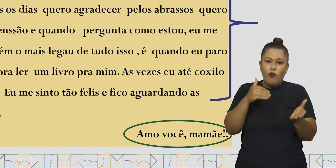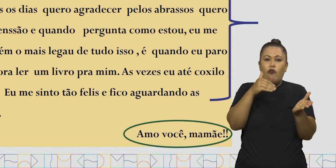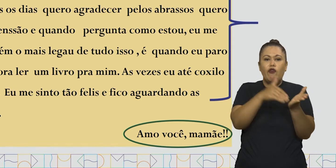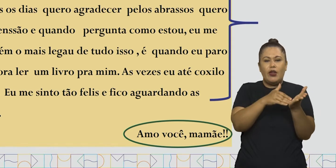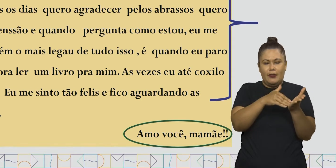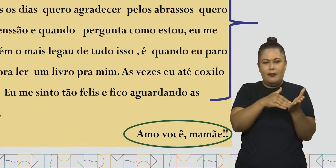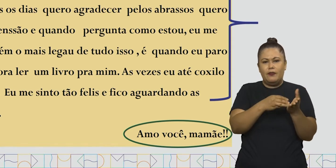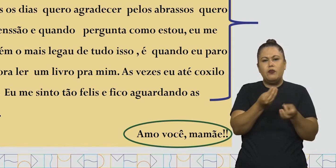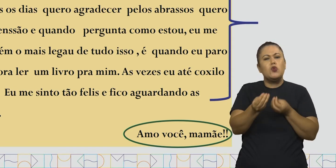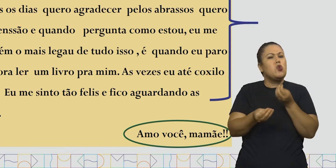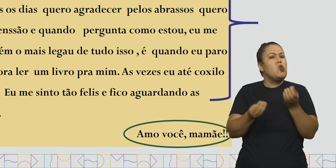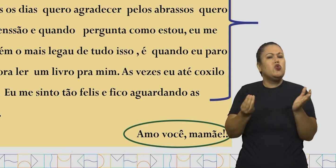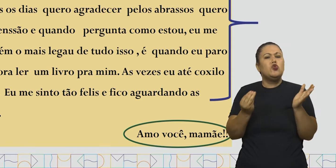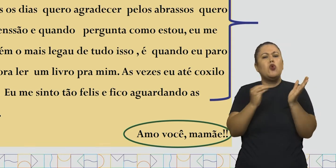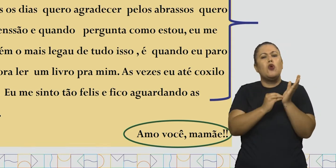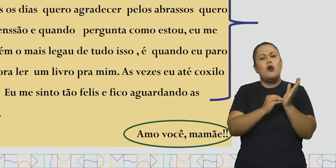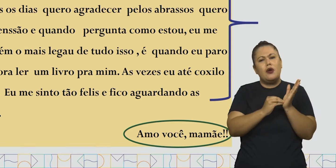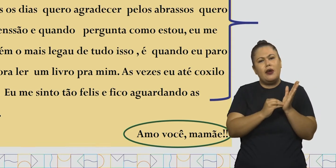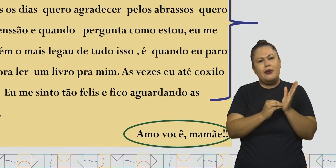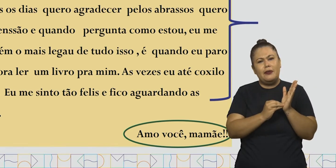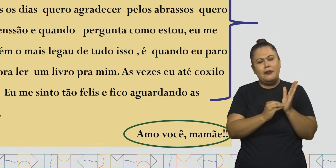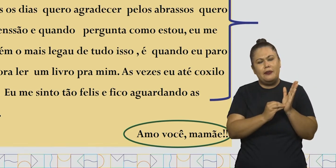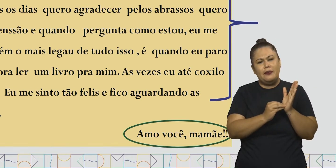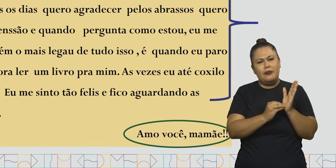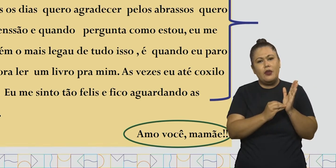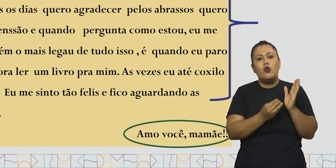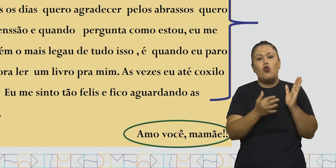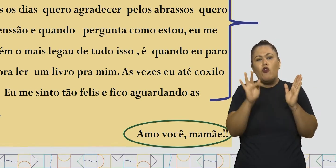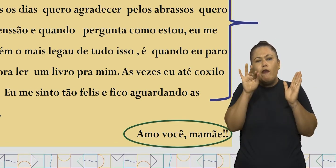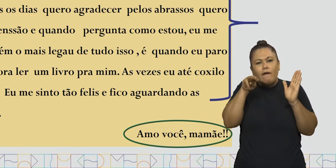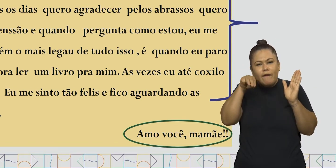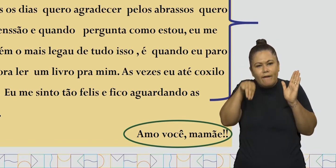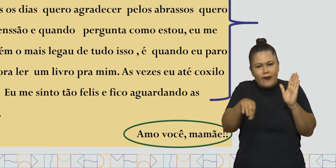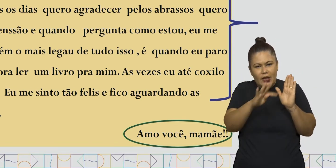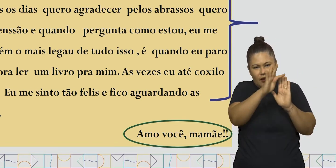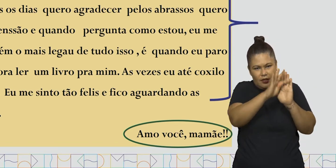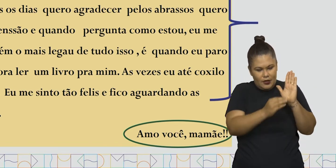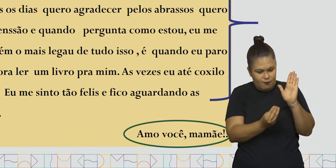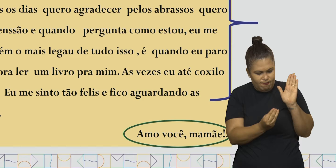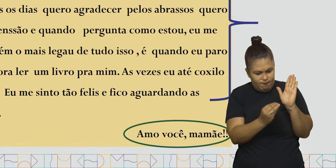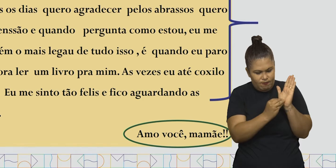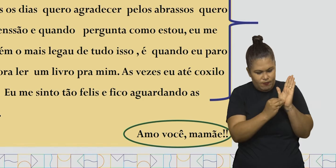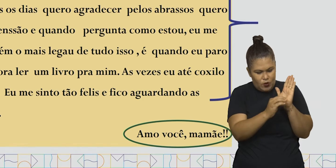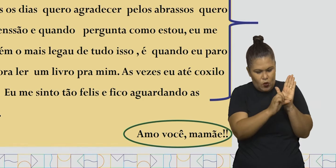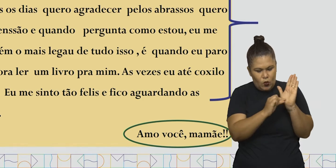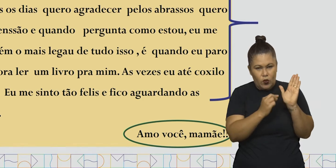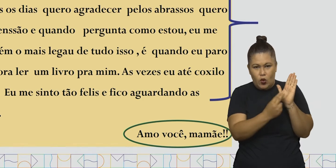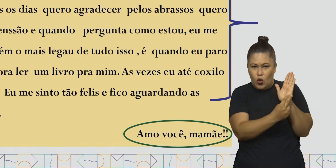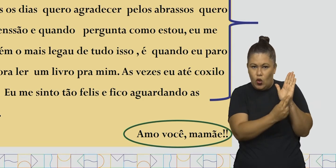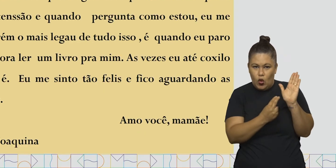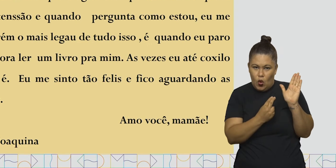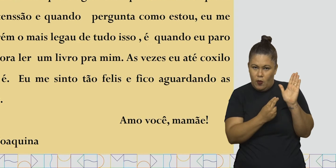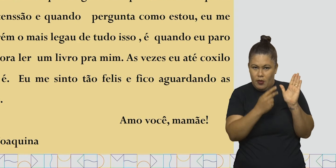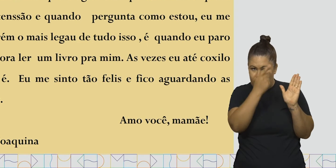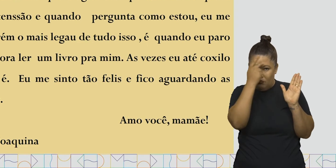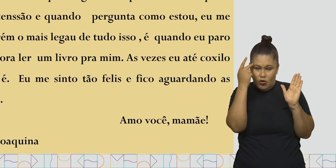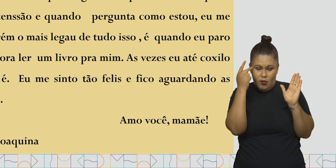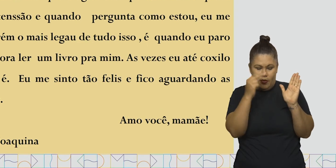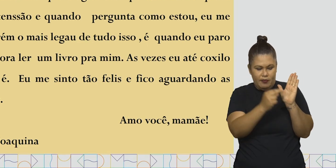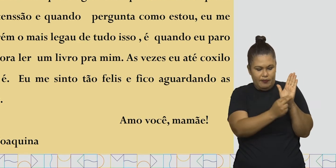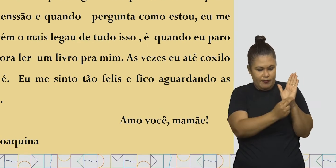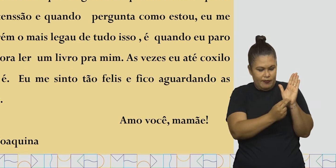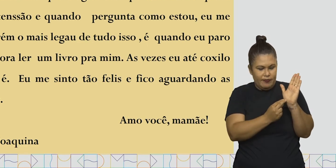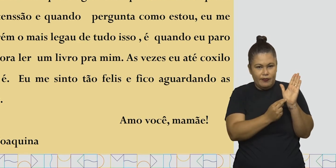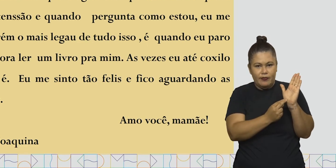que parte do texto deve vir a assinatura? No fim do texto. Então, coloquemos agora.